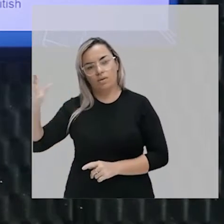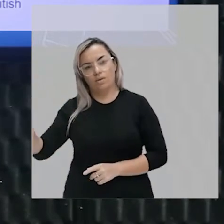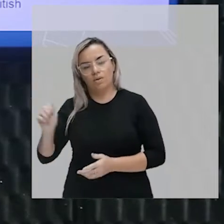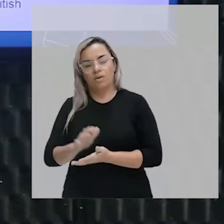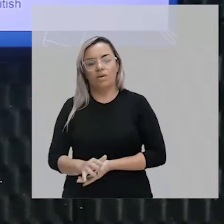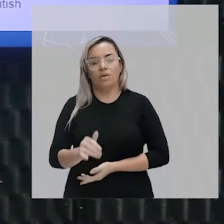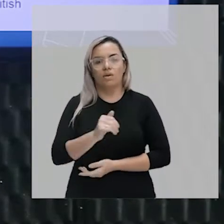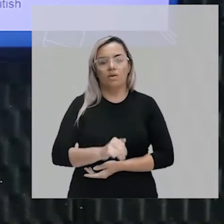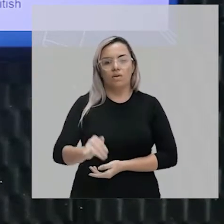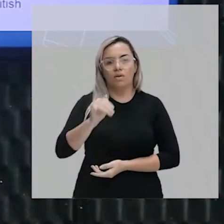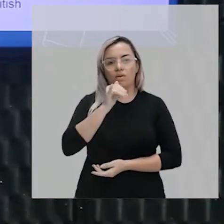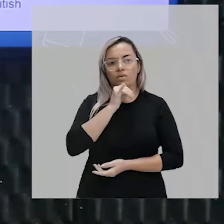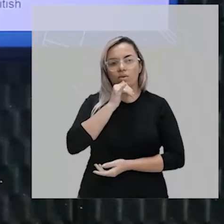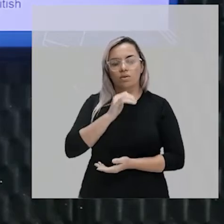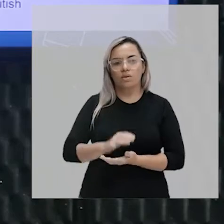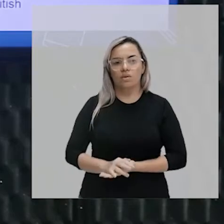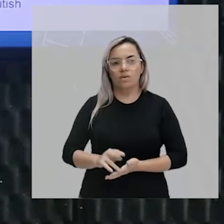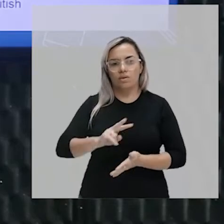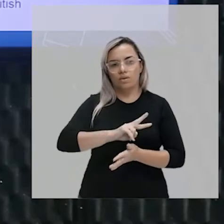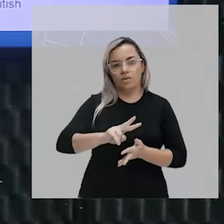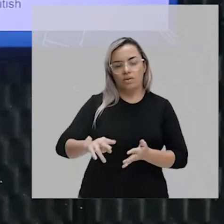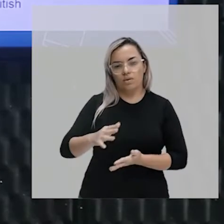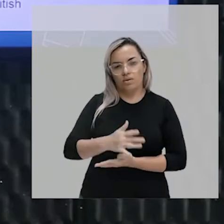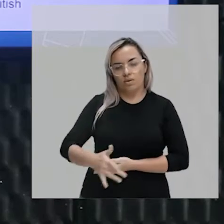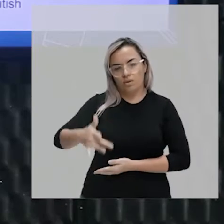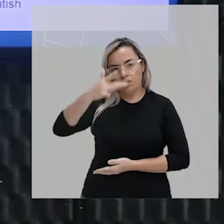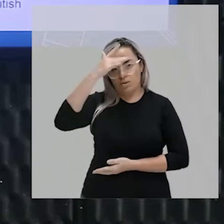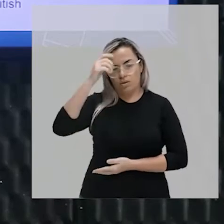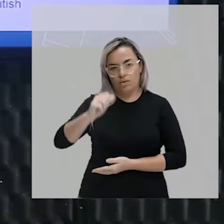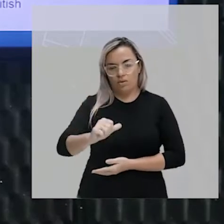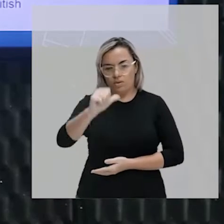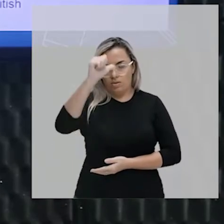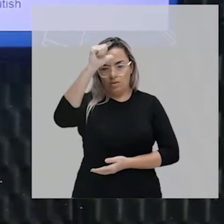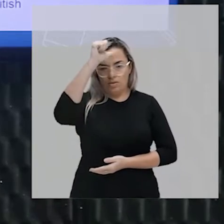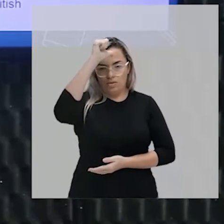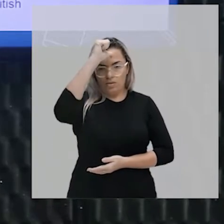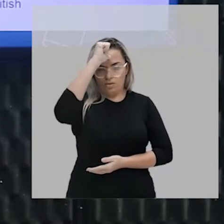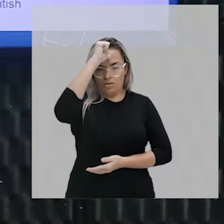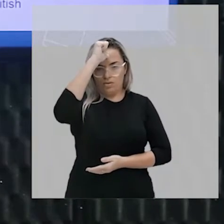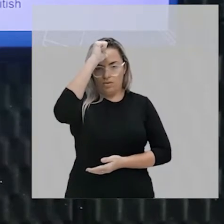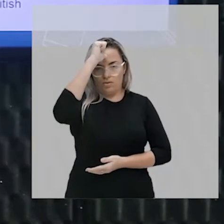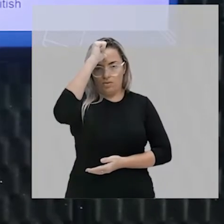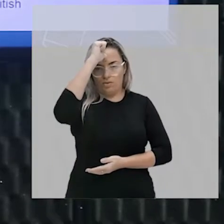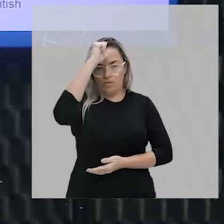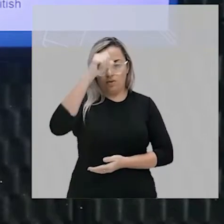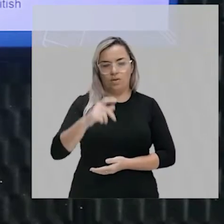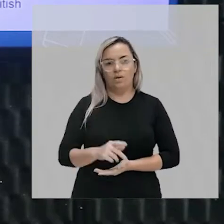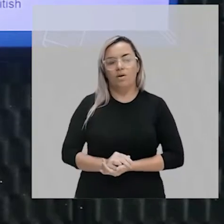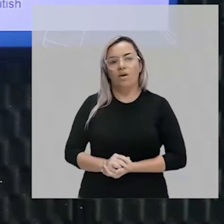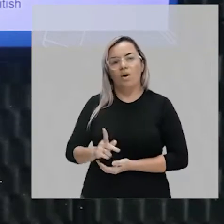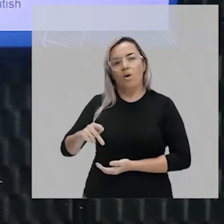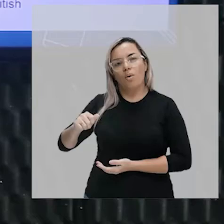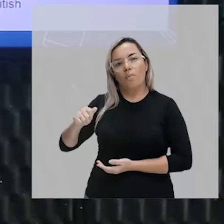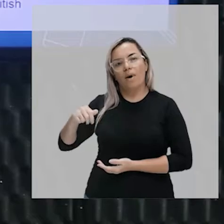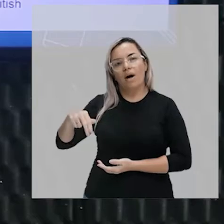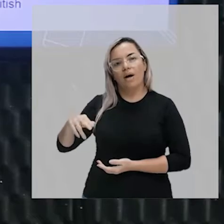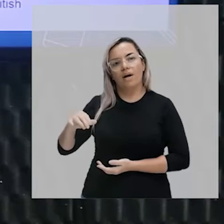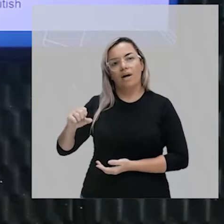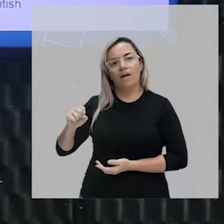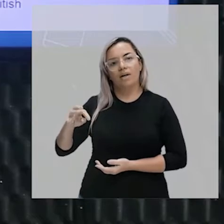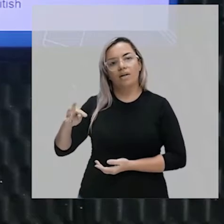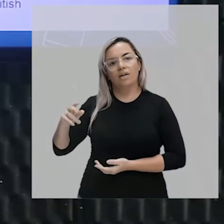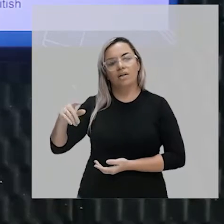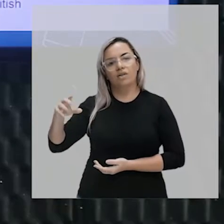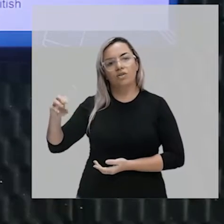então por exemplo várias pessoas indianas paquistanesa as pessoas que sai saíram da Ásia